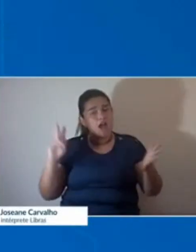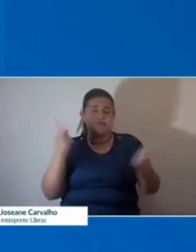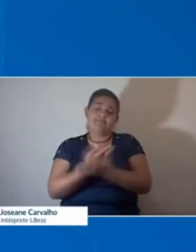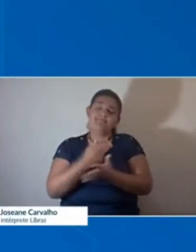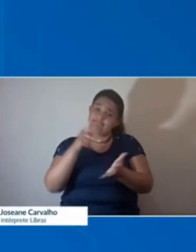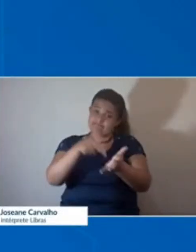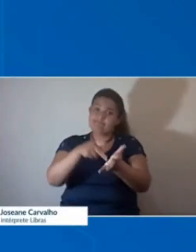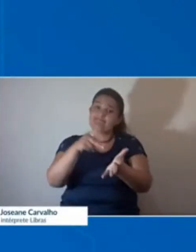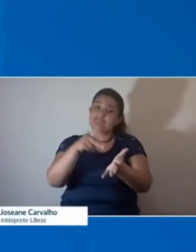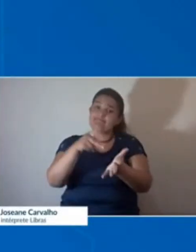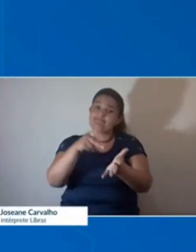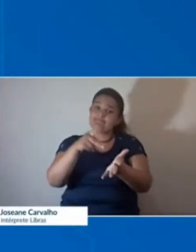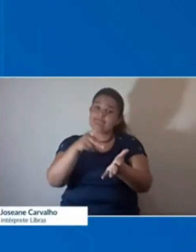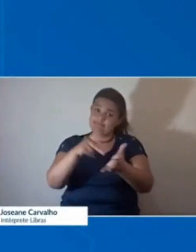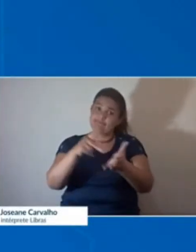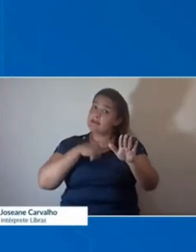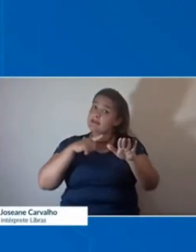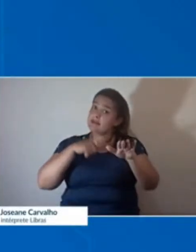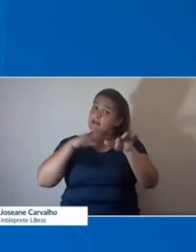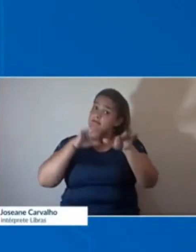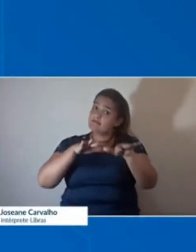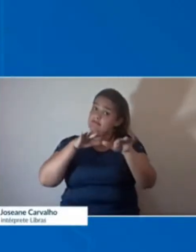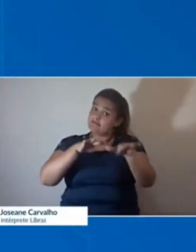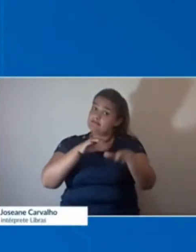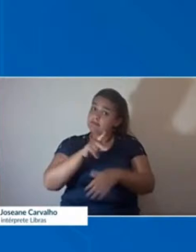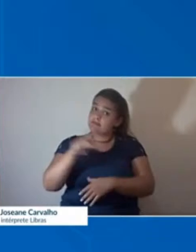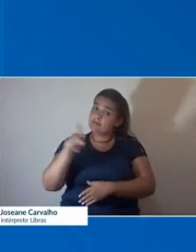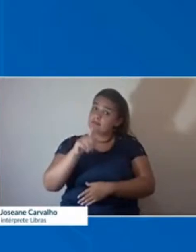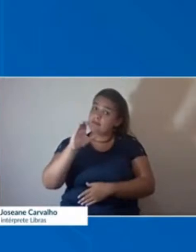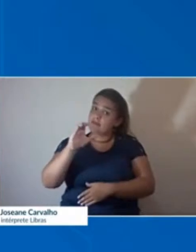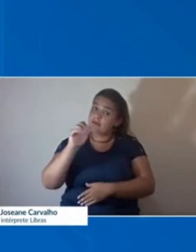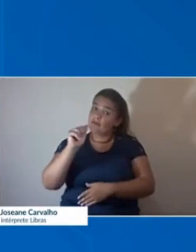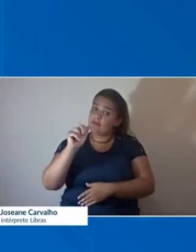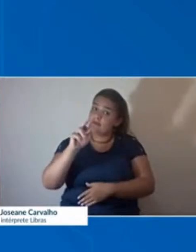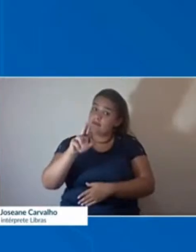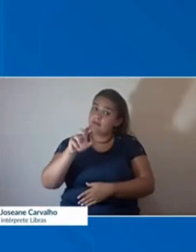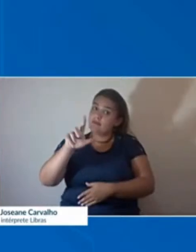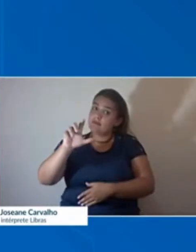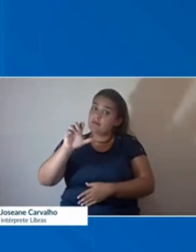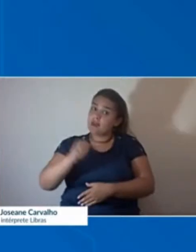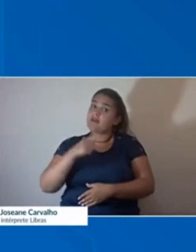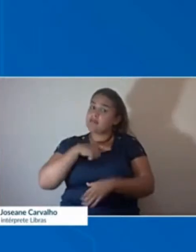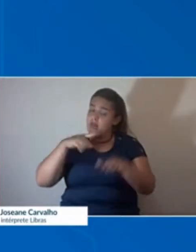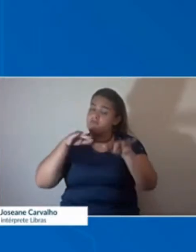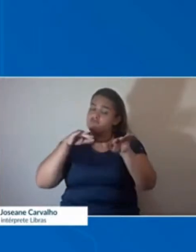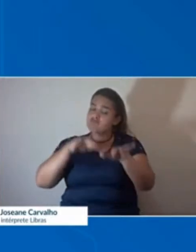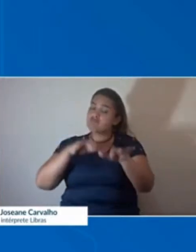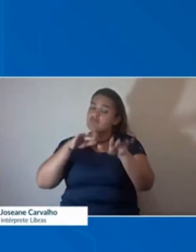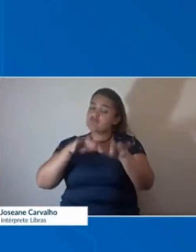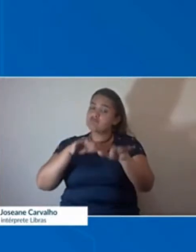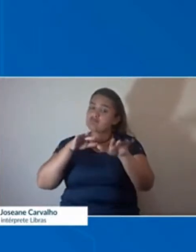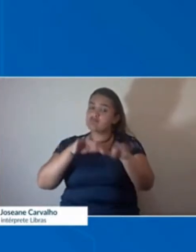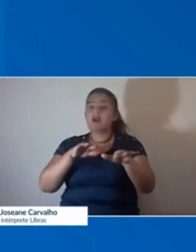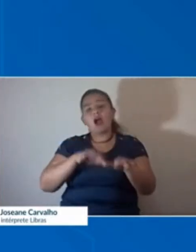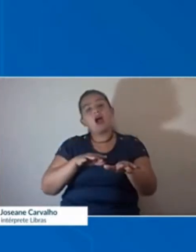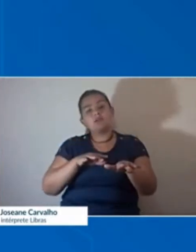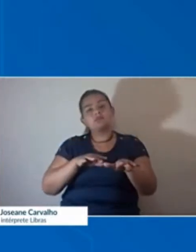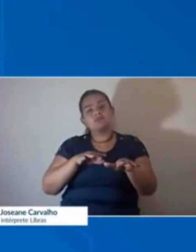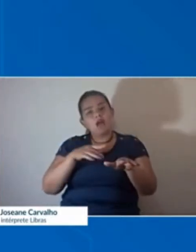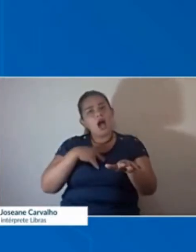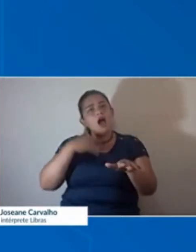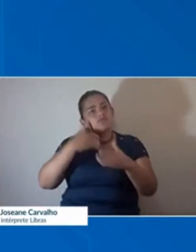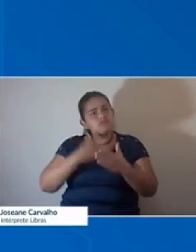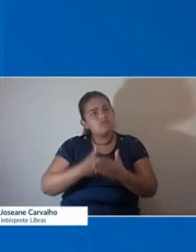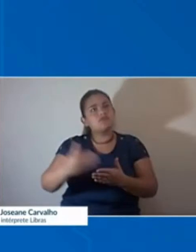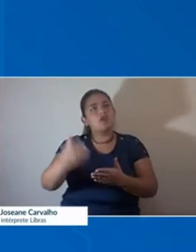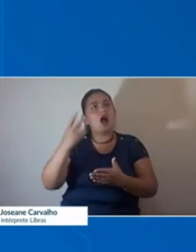tem um movimento, como a professora Carla falou, existe esse movimento de que as mulheres começam a ter